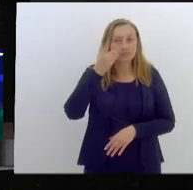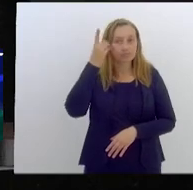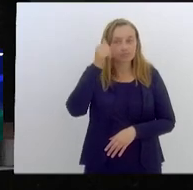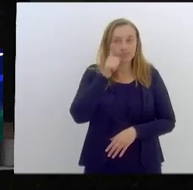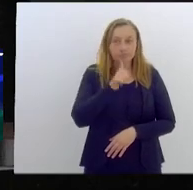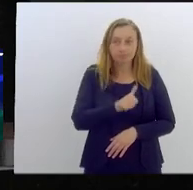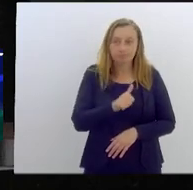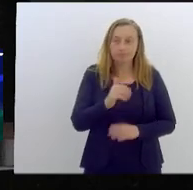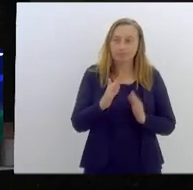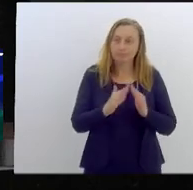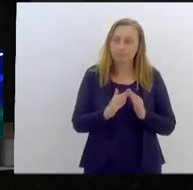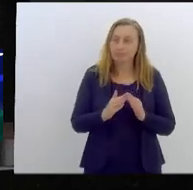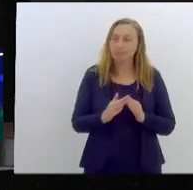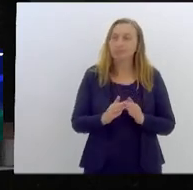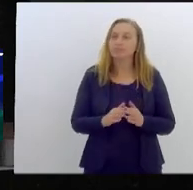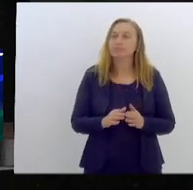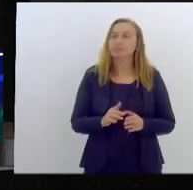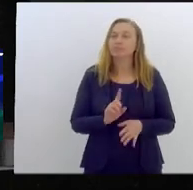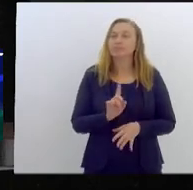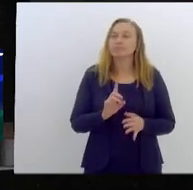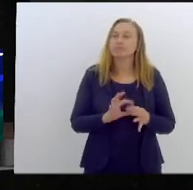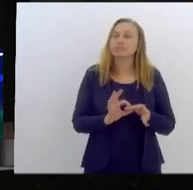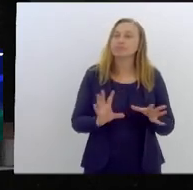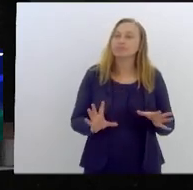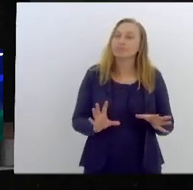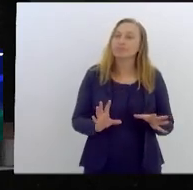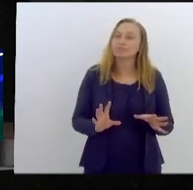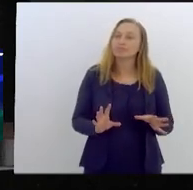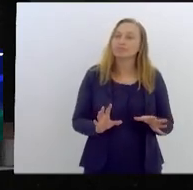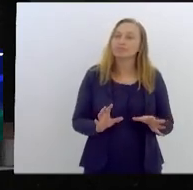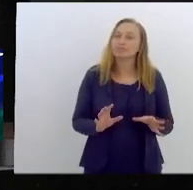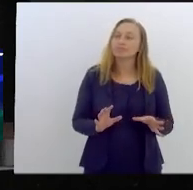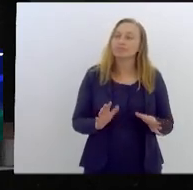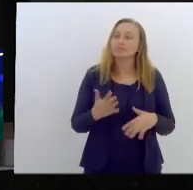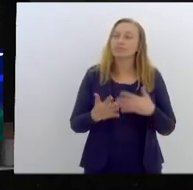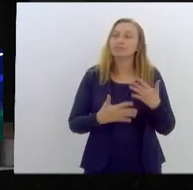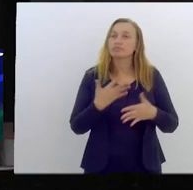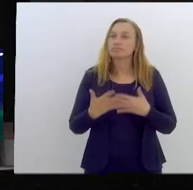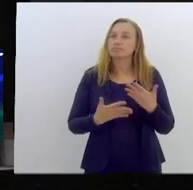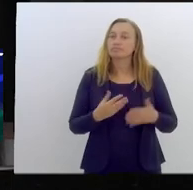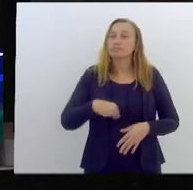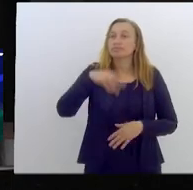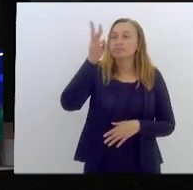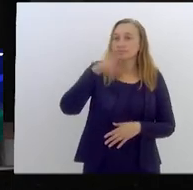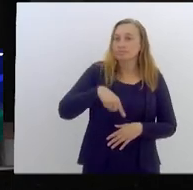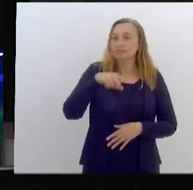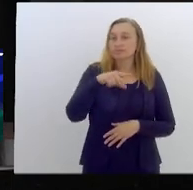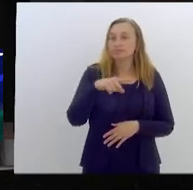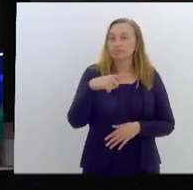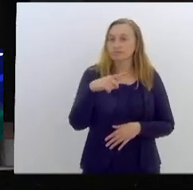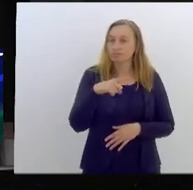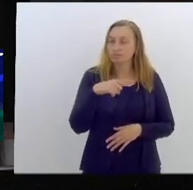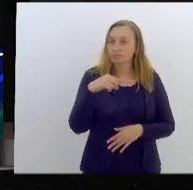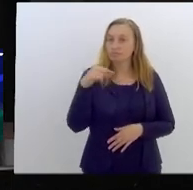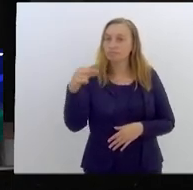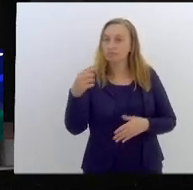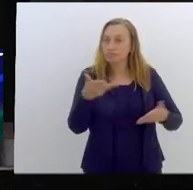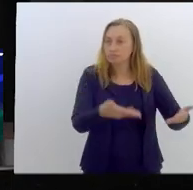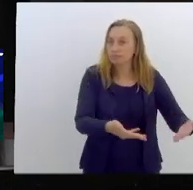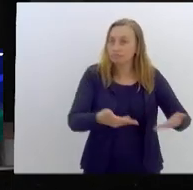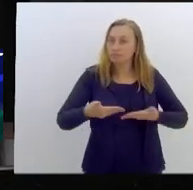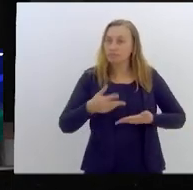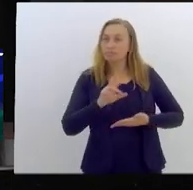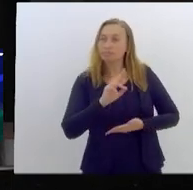aqui desta casa. Não deixando ao bel prazer de quem se eleger, não é, convidar ou